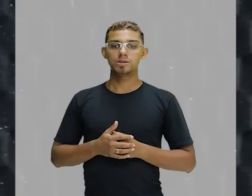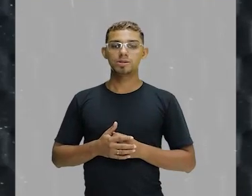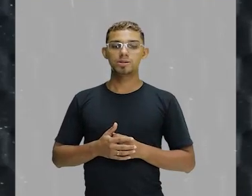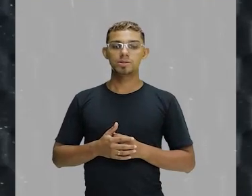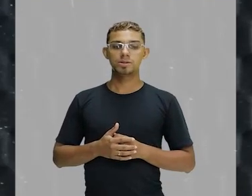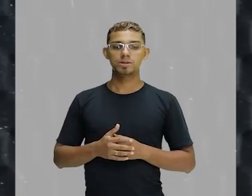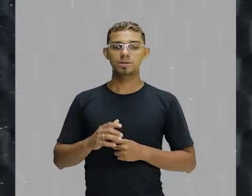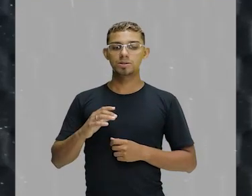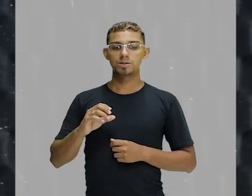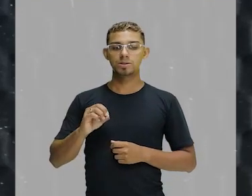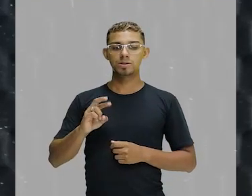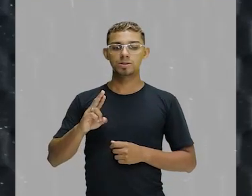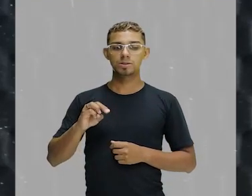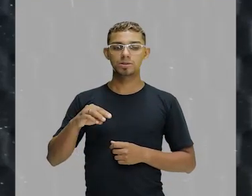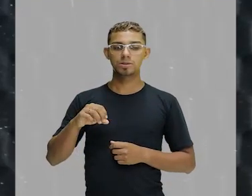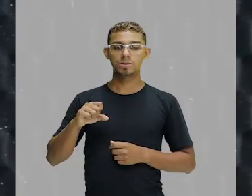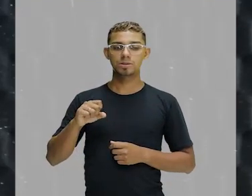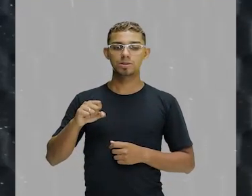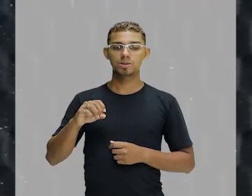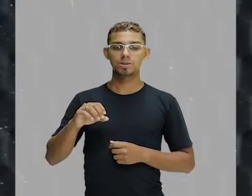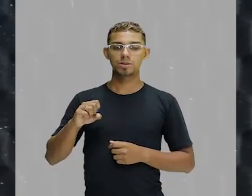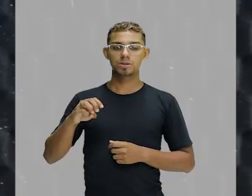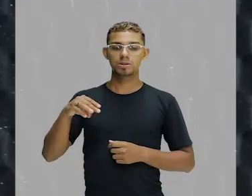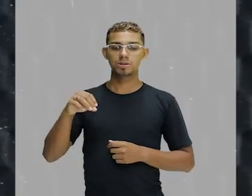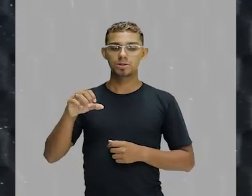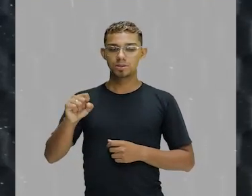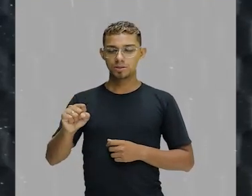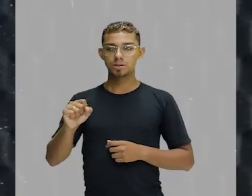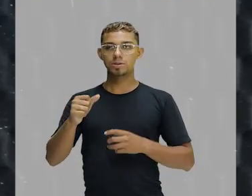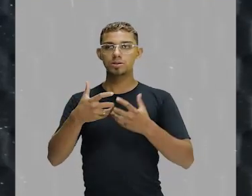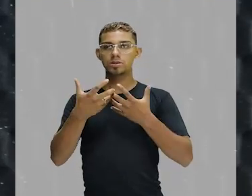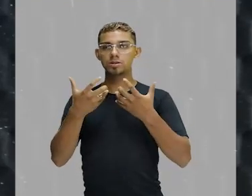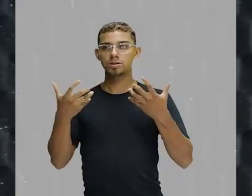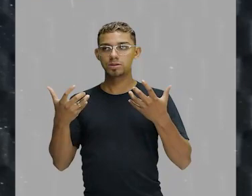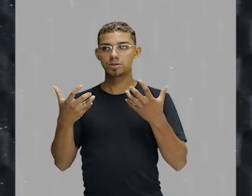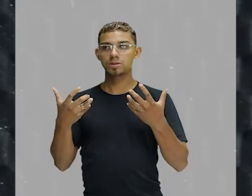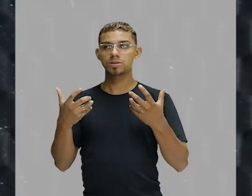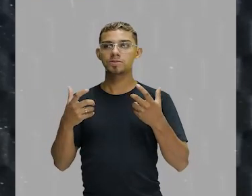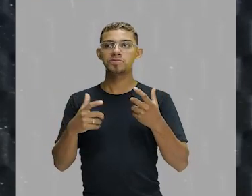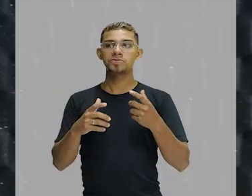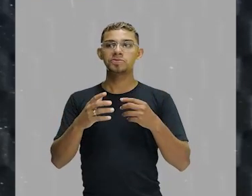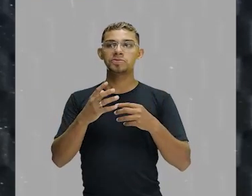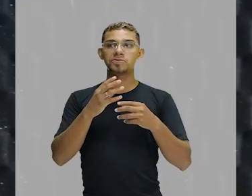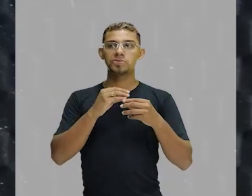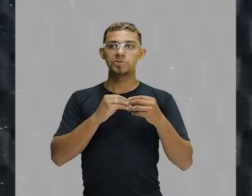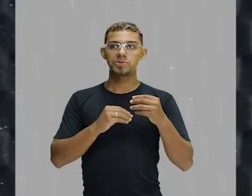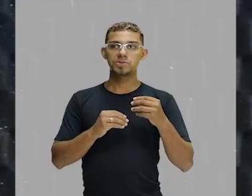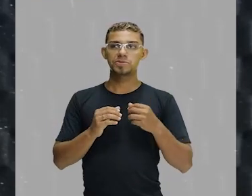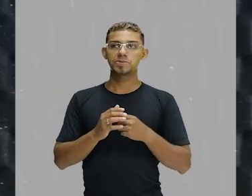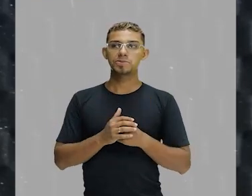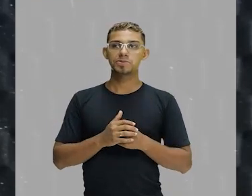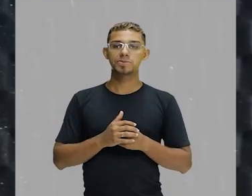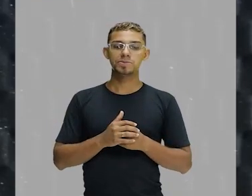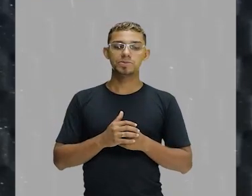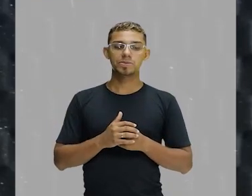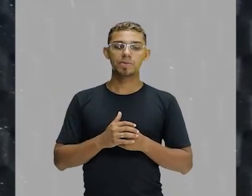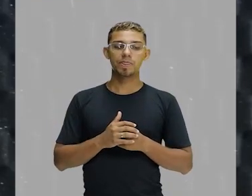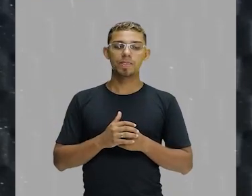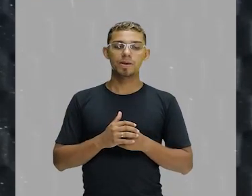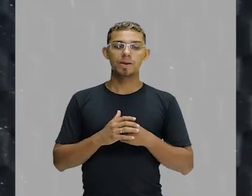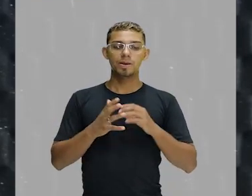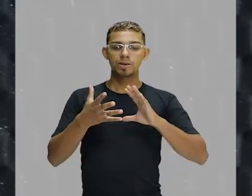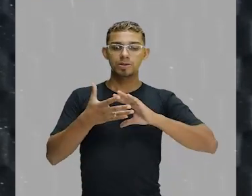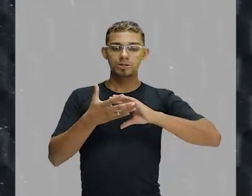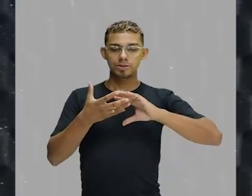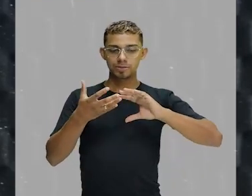se condensar, a carioteca de cada célula vai se desfazer, certo, pessoal? Quando a carioteca